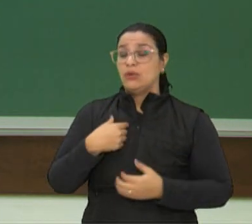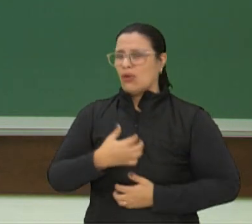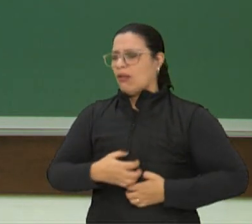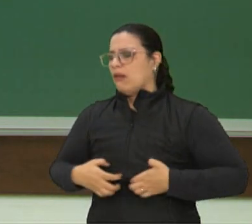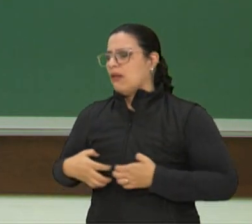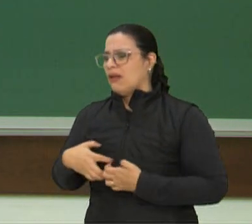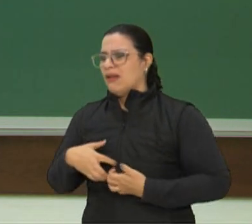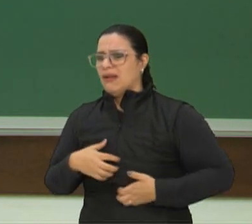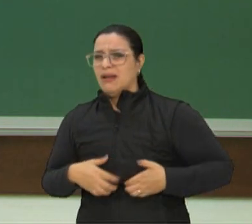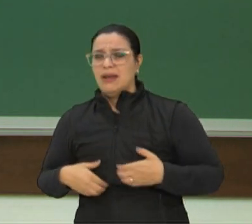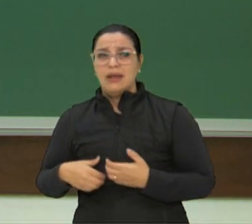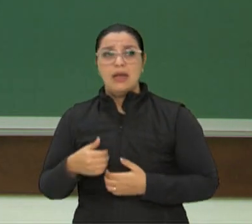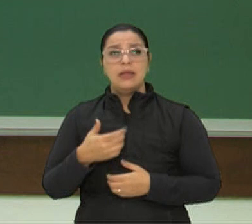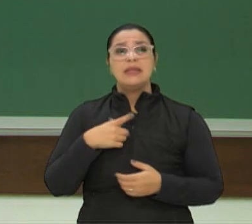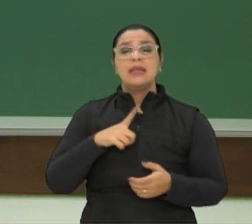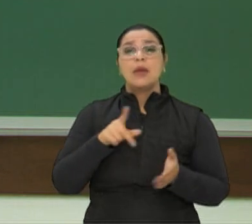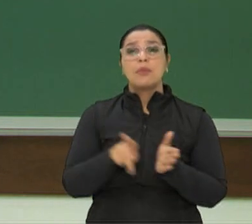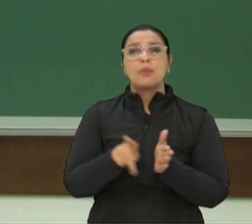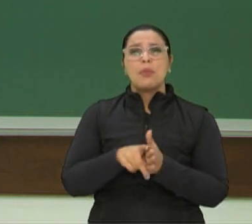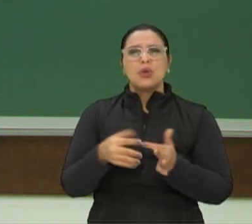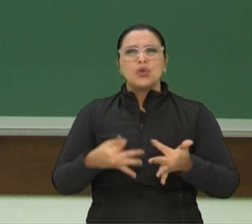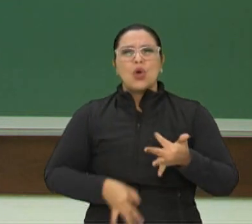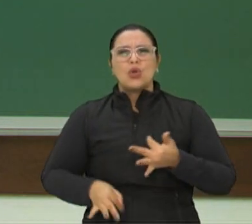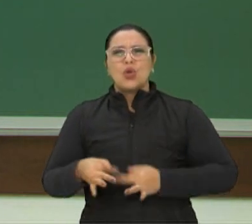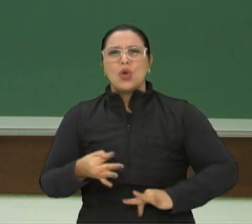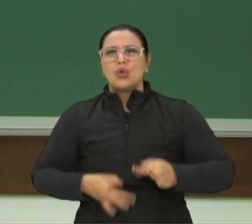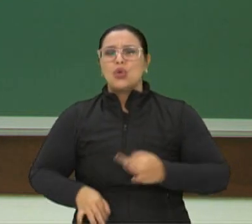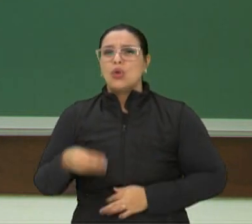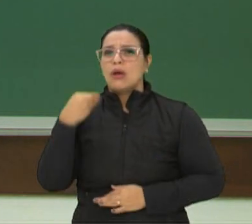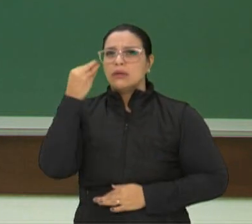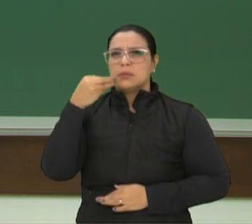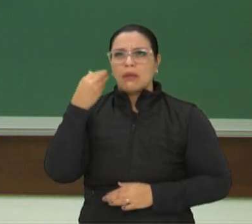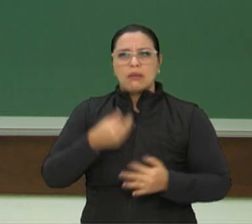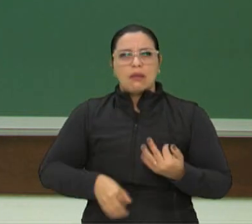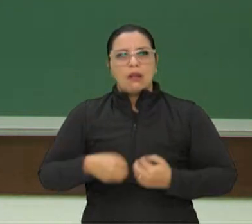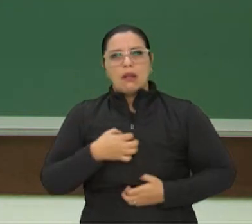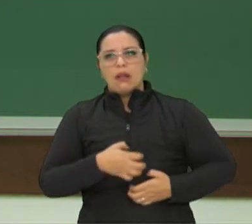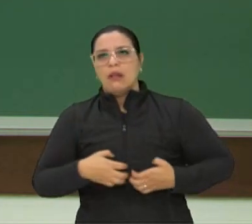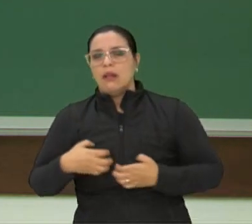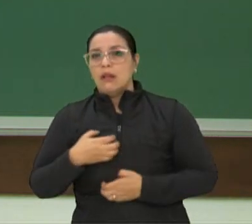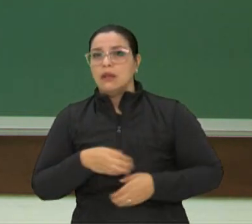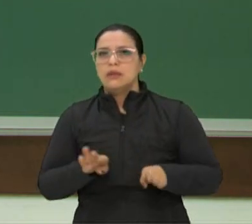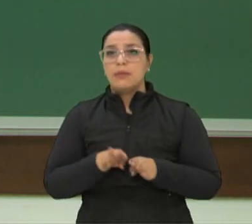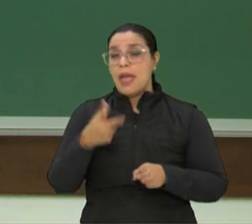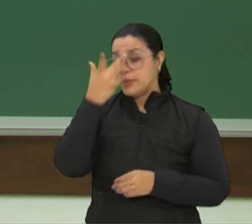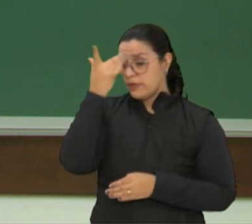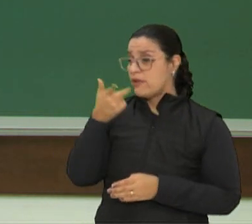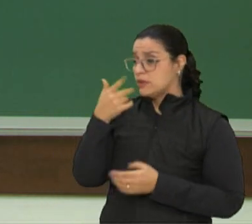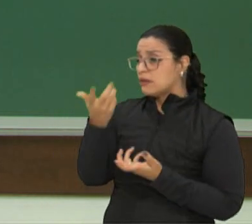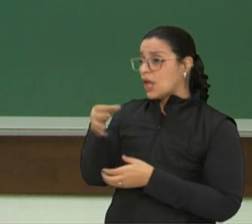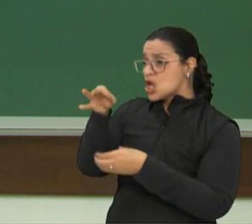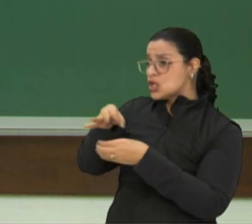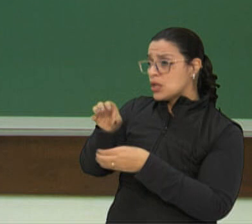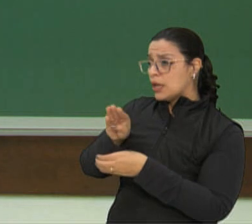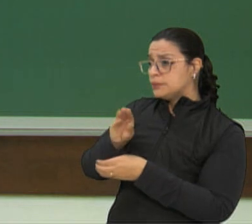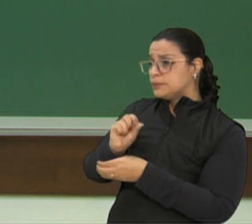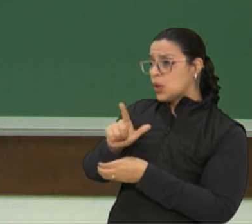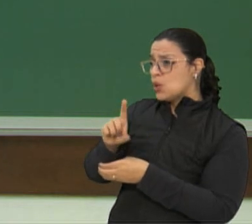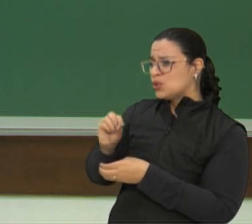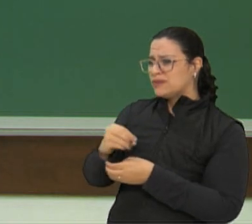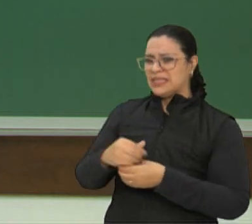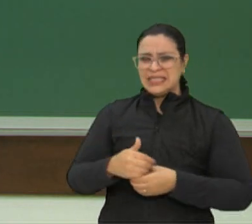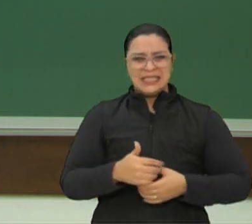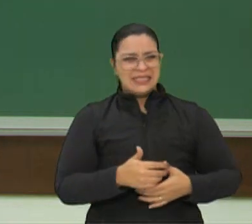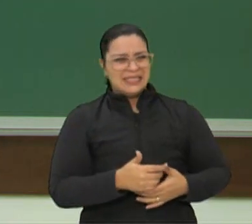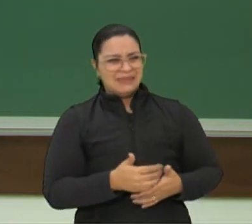barriga, está tendo, portanto, uma dor, uma experiência que é uma dor, né? E daí te oferece o chá de boldo para você melhorar. Você,